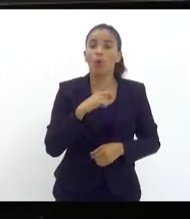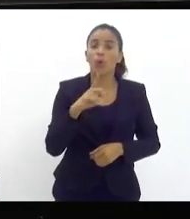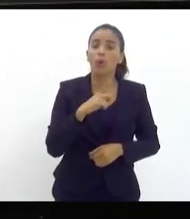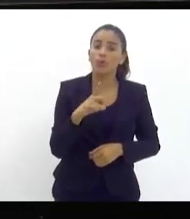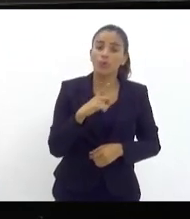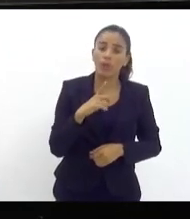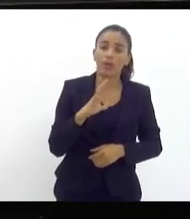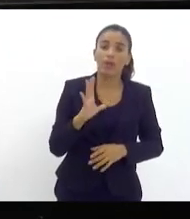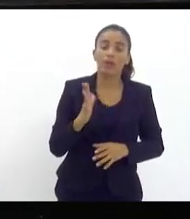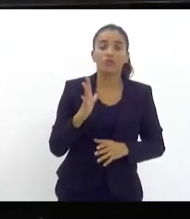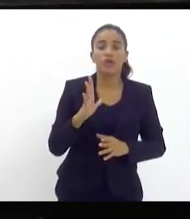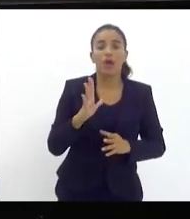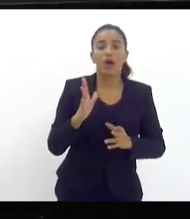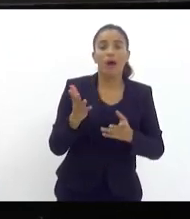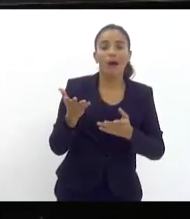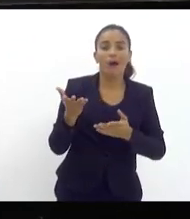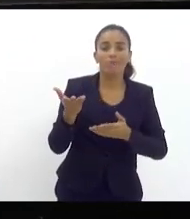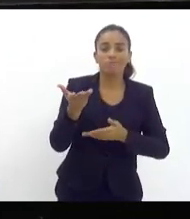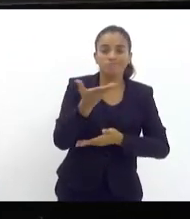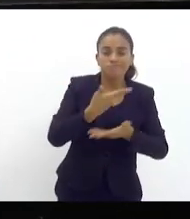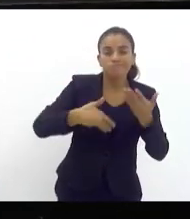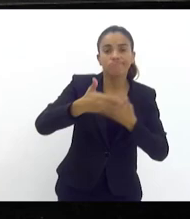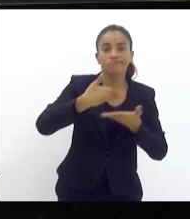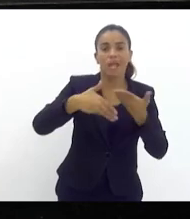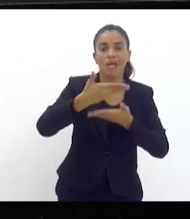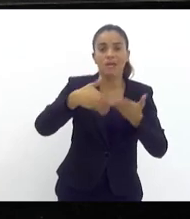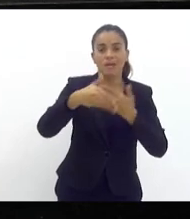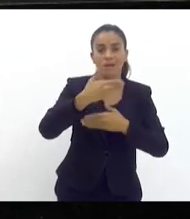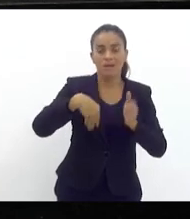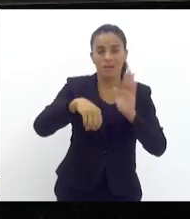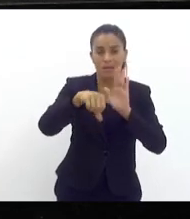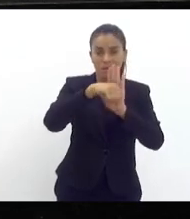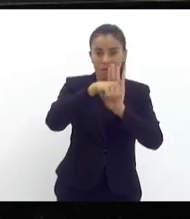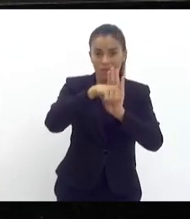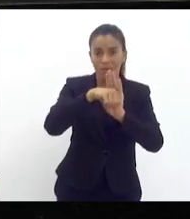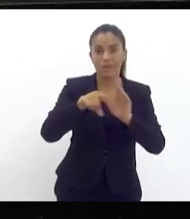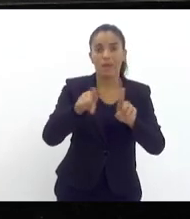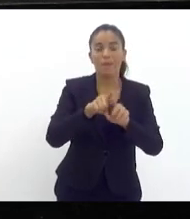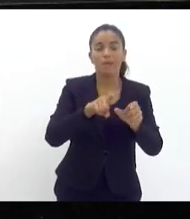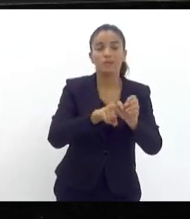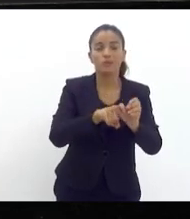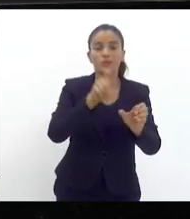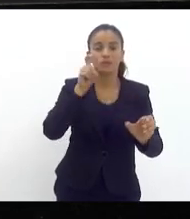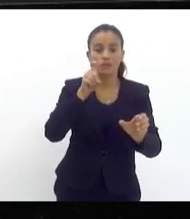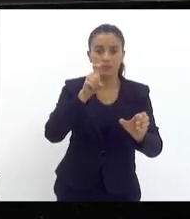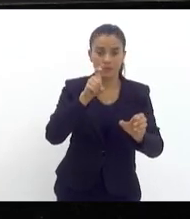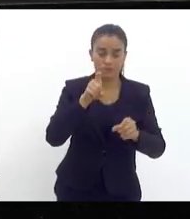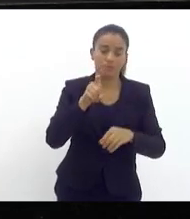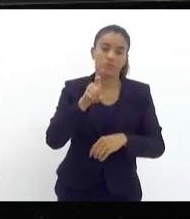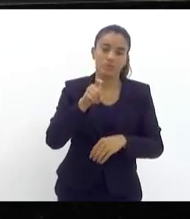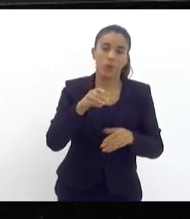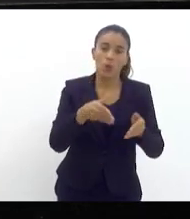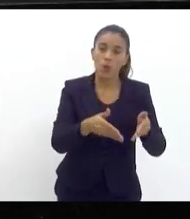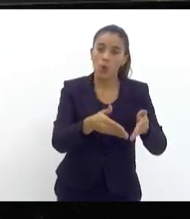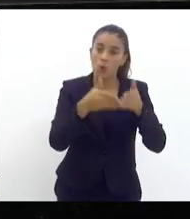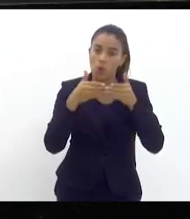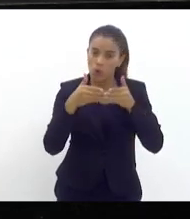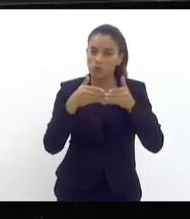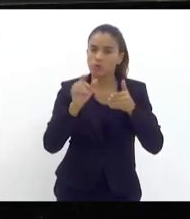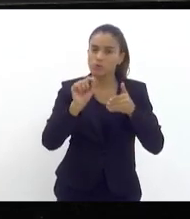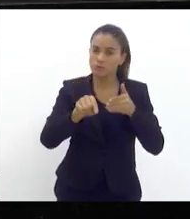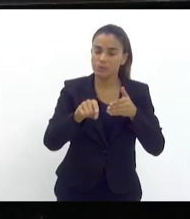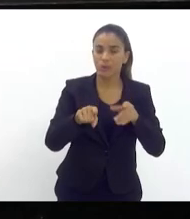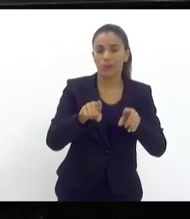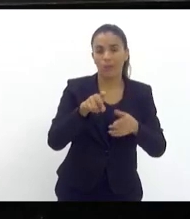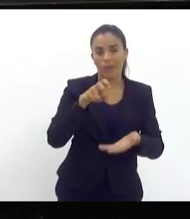celebrado transação penal suspensão condicional do processo suspensão condicional